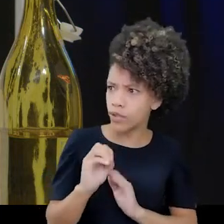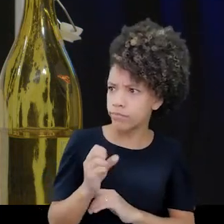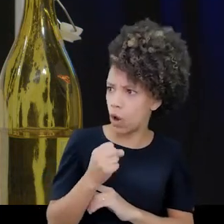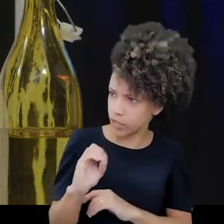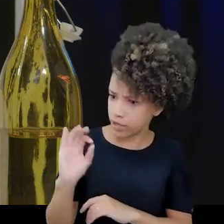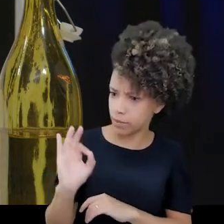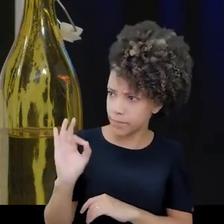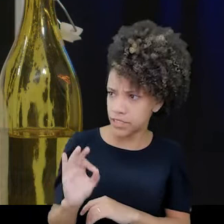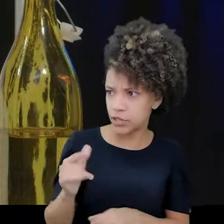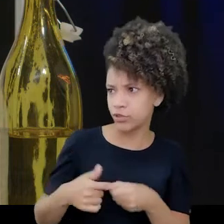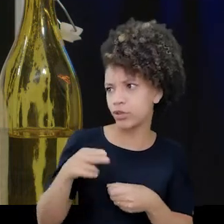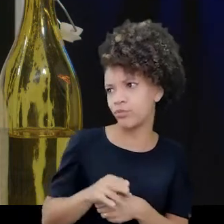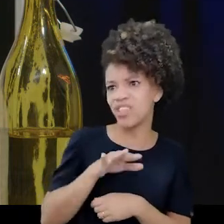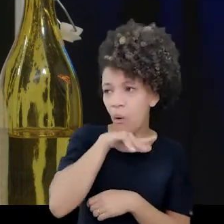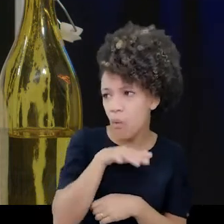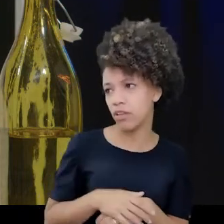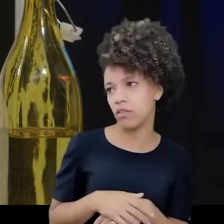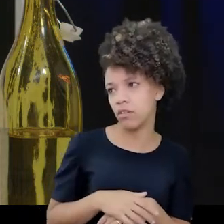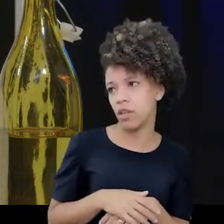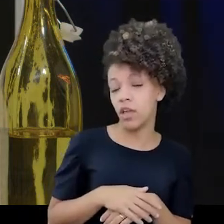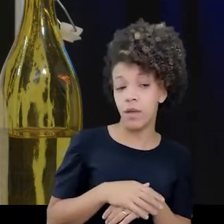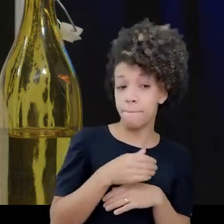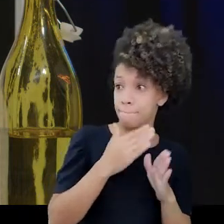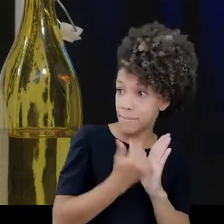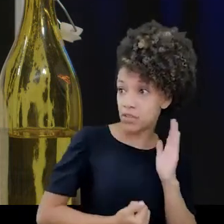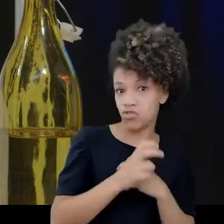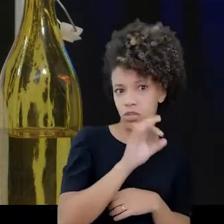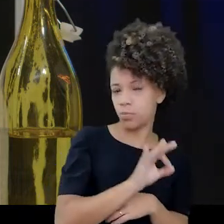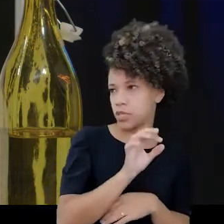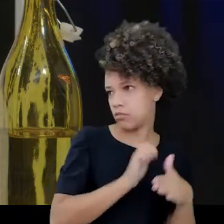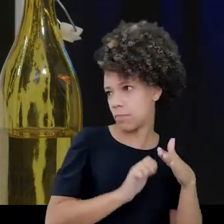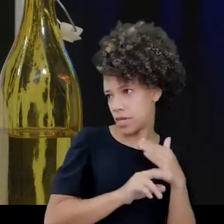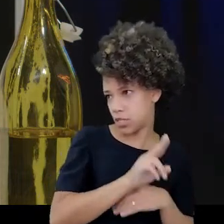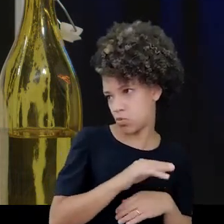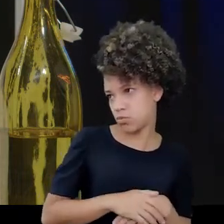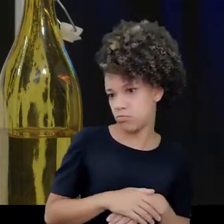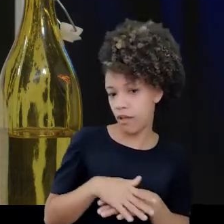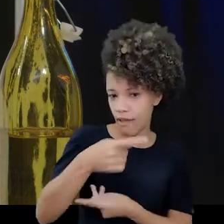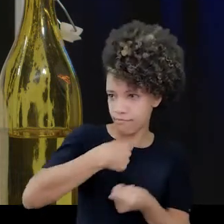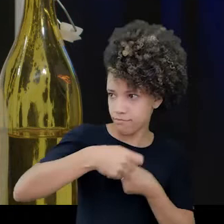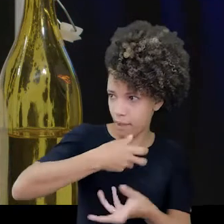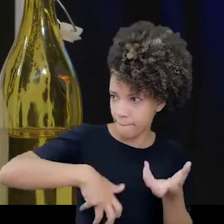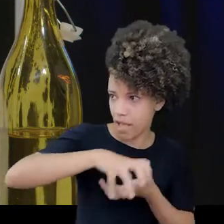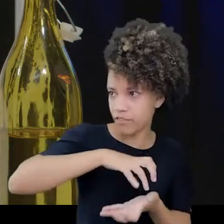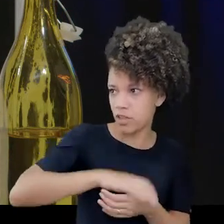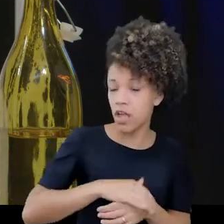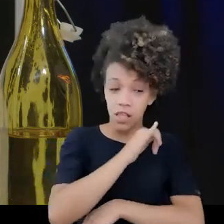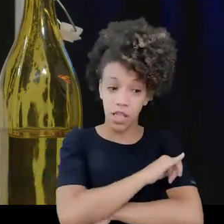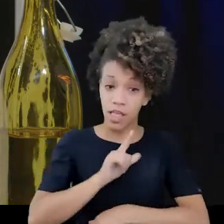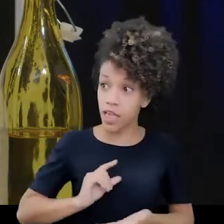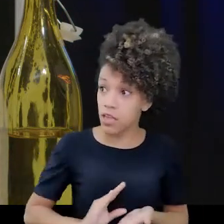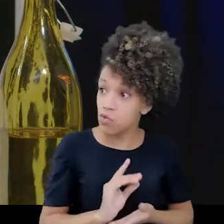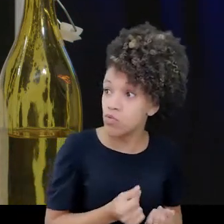oitenta por cento do seu petróleo que utiliza mal têm menos de 25 por cento das empresas utilizados um petróleo no Rio de Janeiro Esse é fruto dessa máfia então